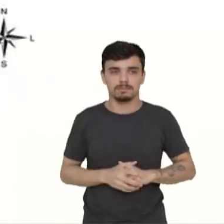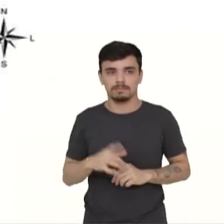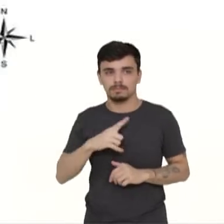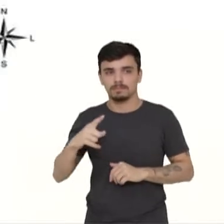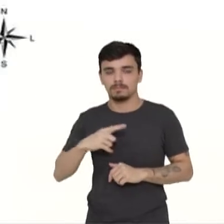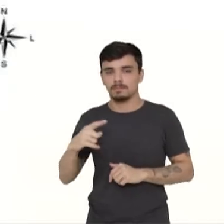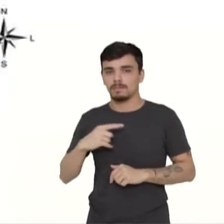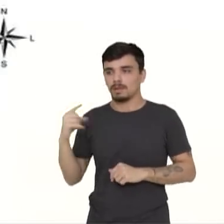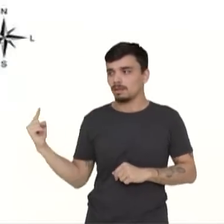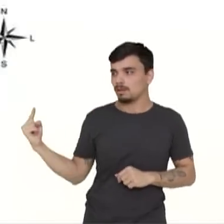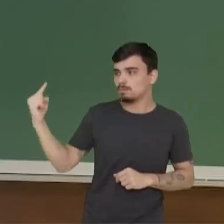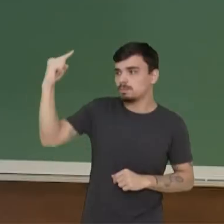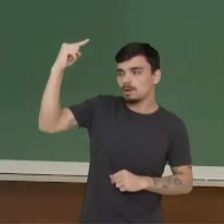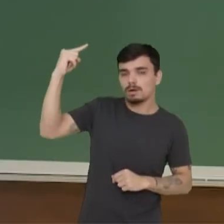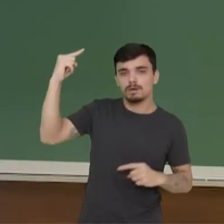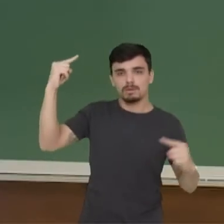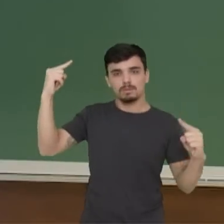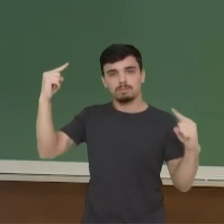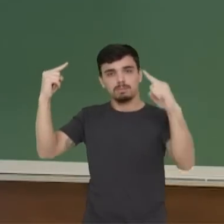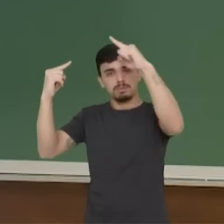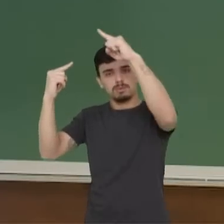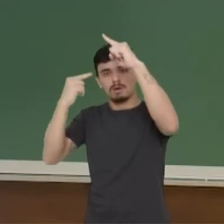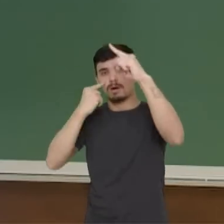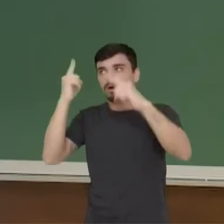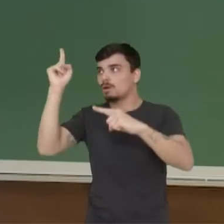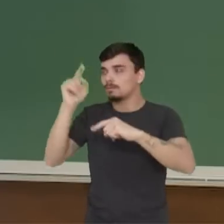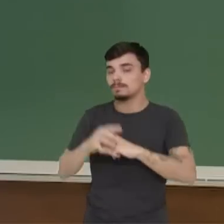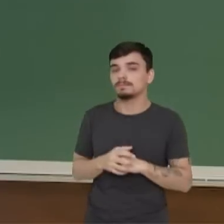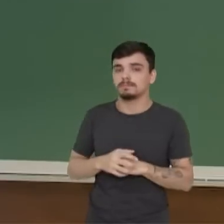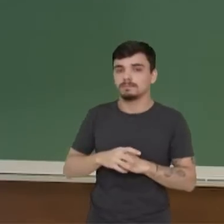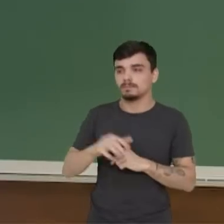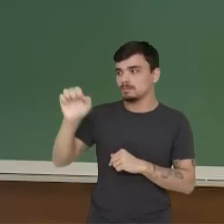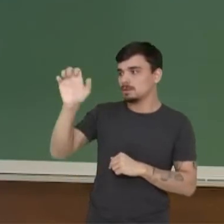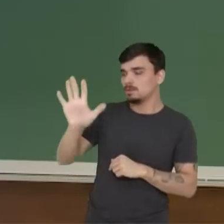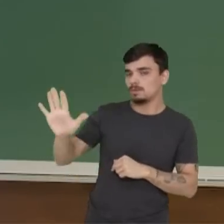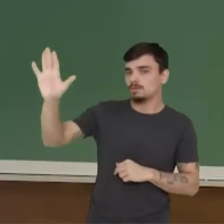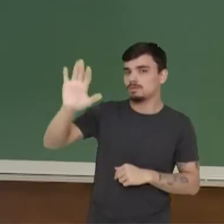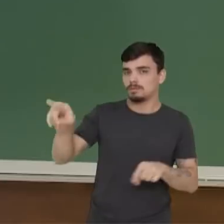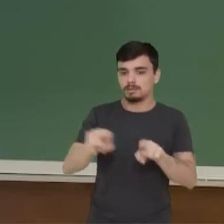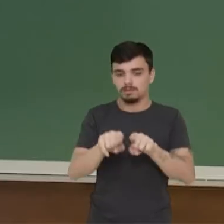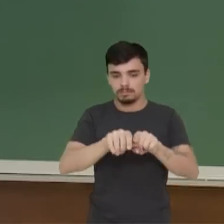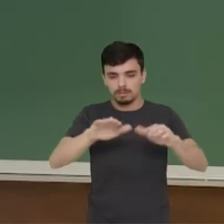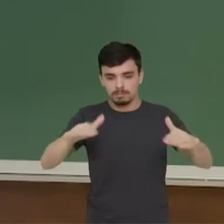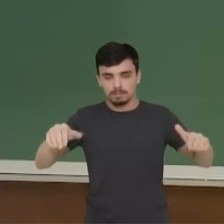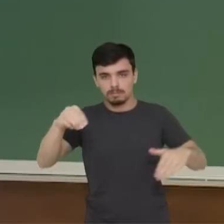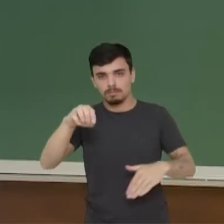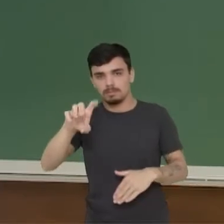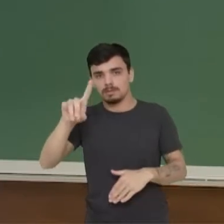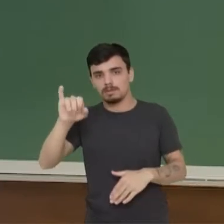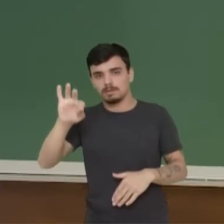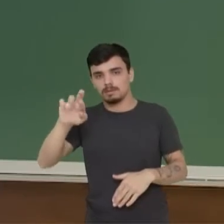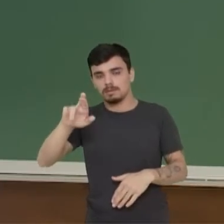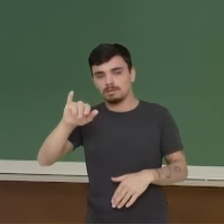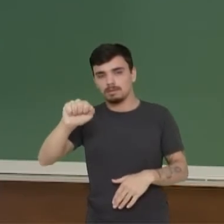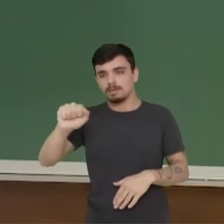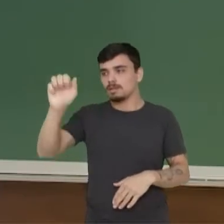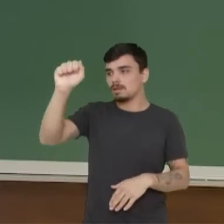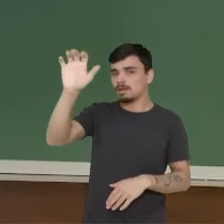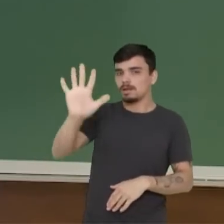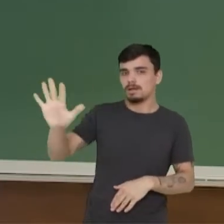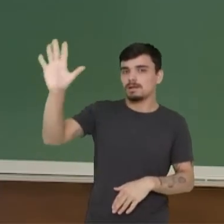flechas orientando vocês. Entre a Europa, o Mar Mediterrâneo, a África e a Ásia, nós temos